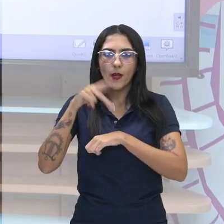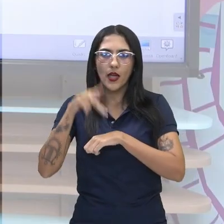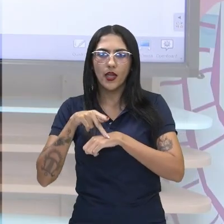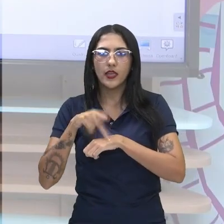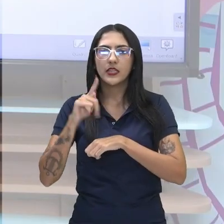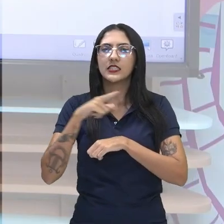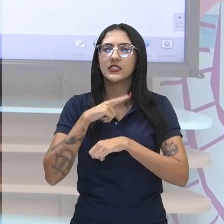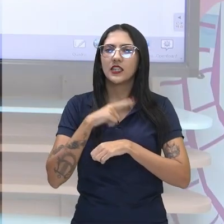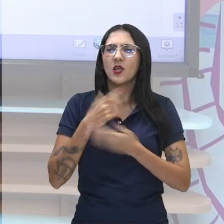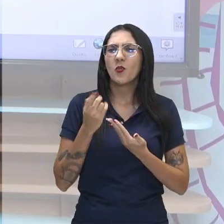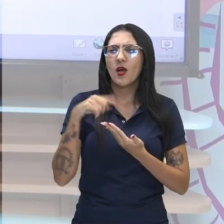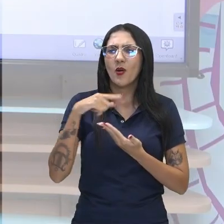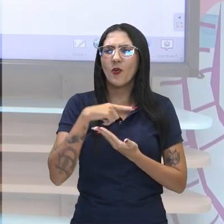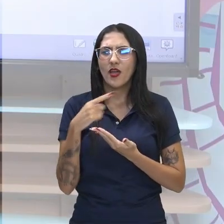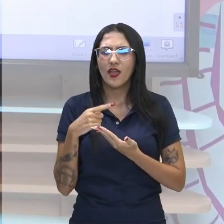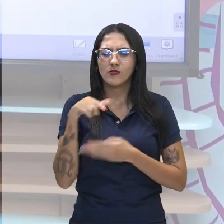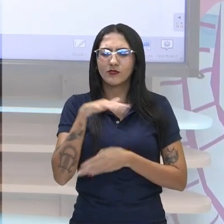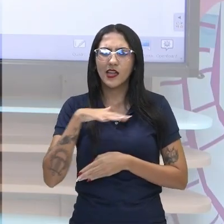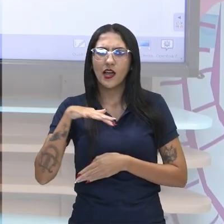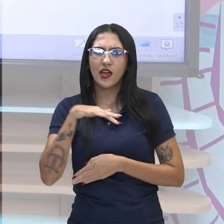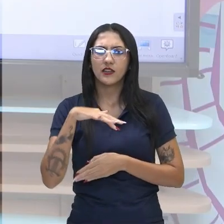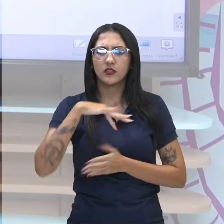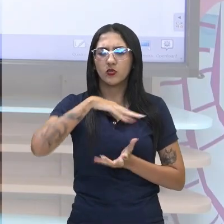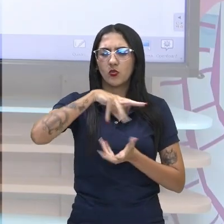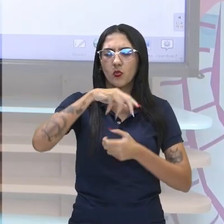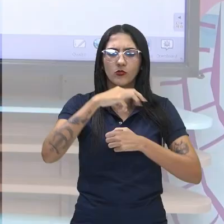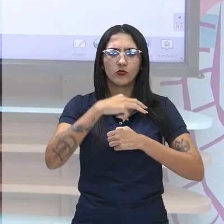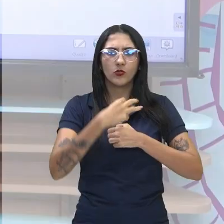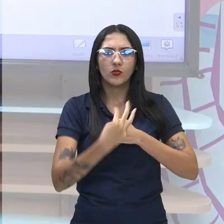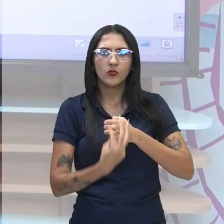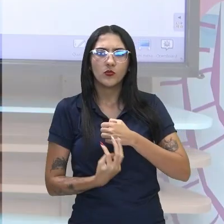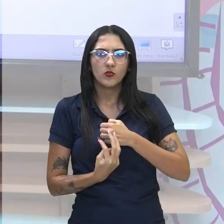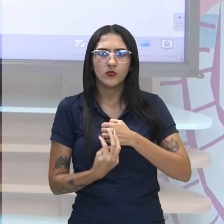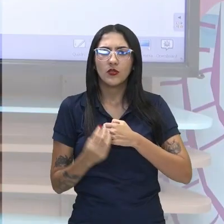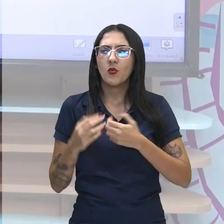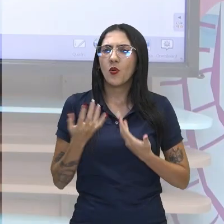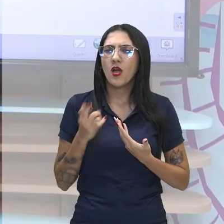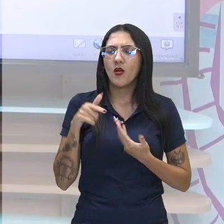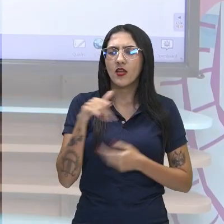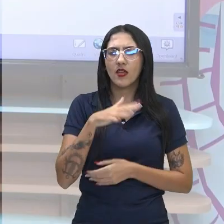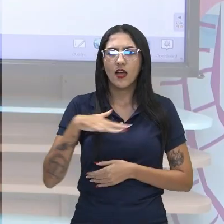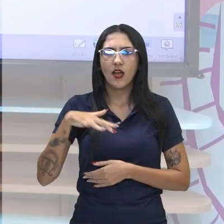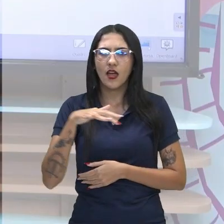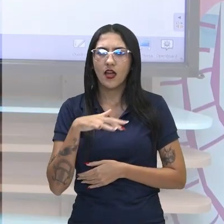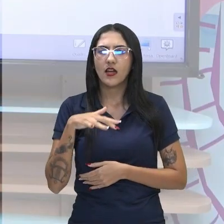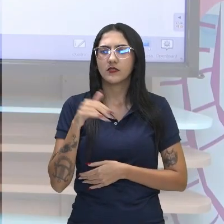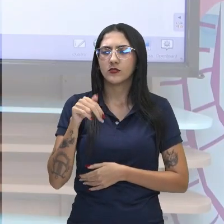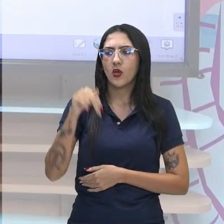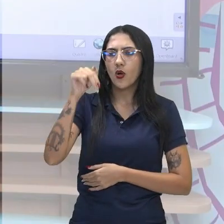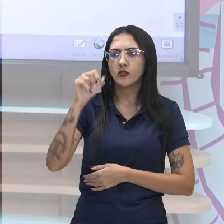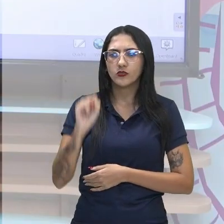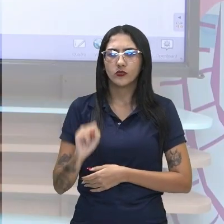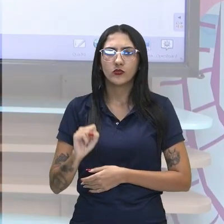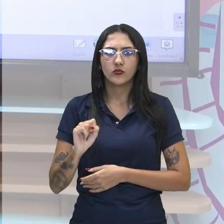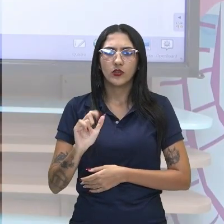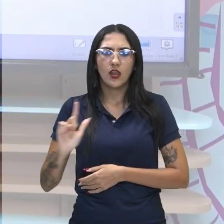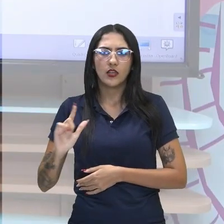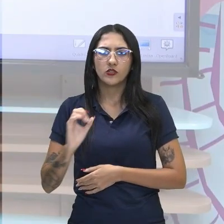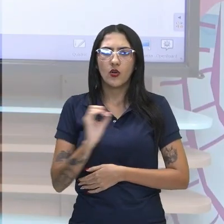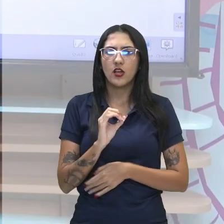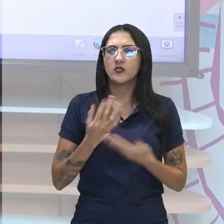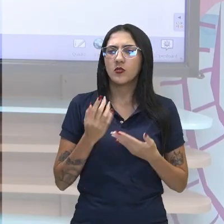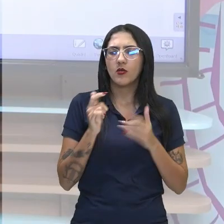inserido em qual coordenada geográfica, em qual hemisfério, aquele horário que eu quero